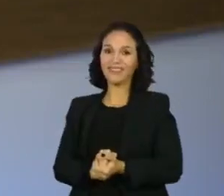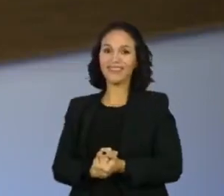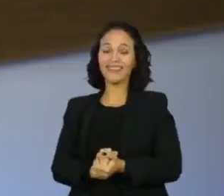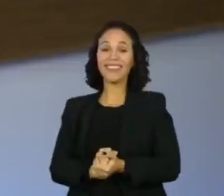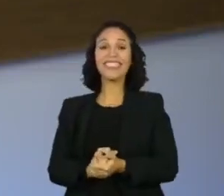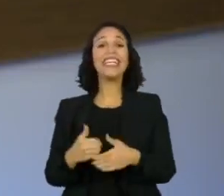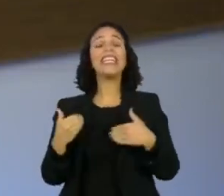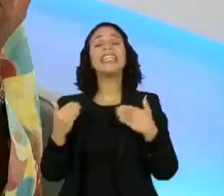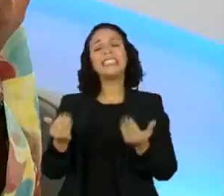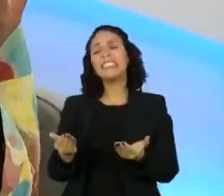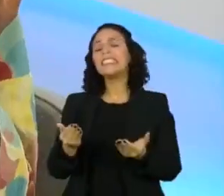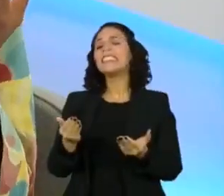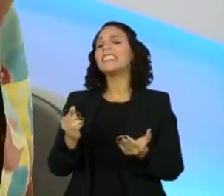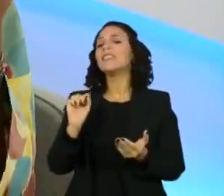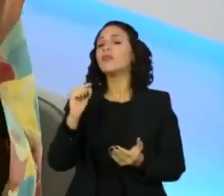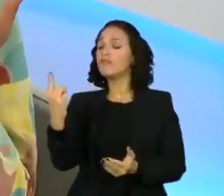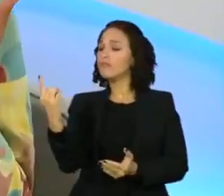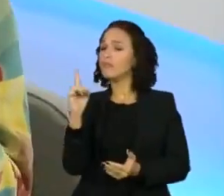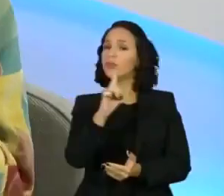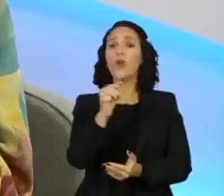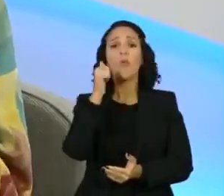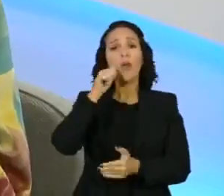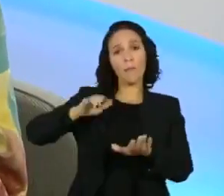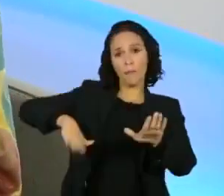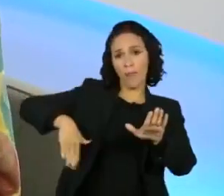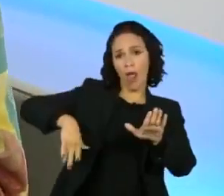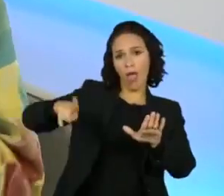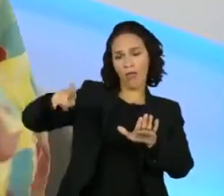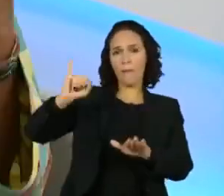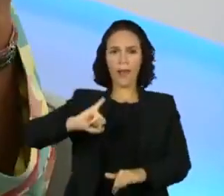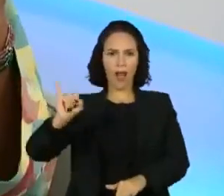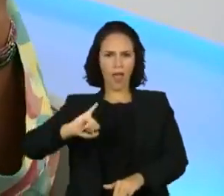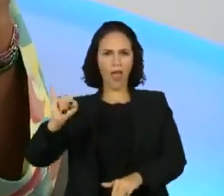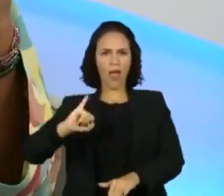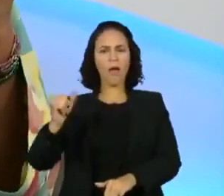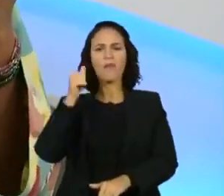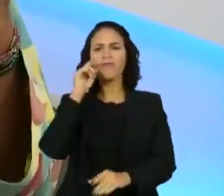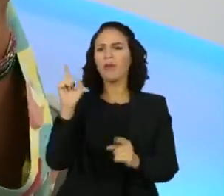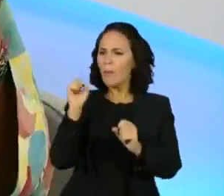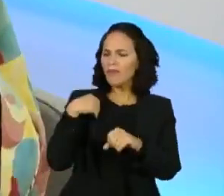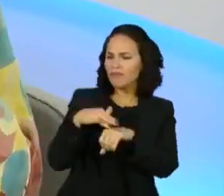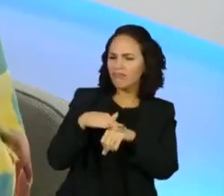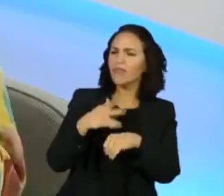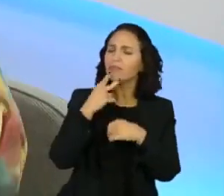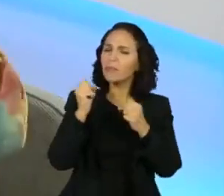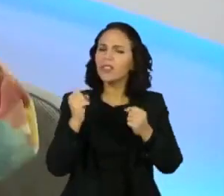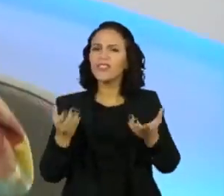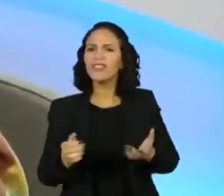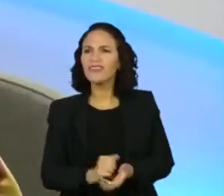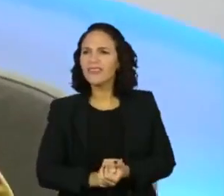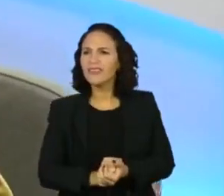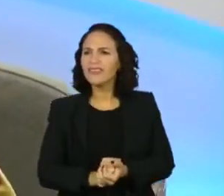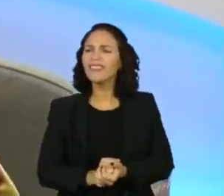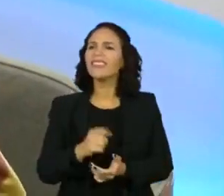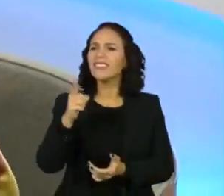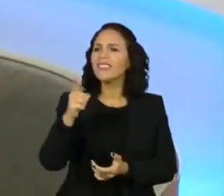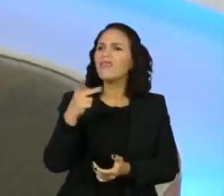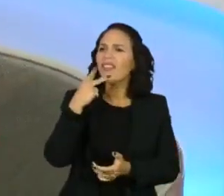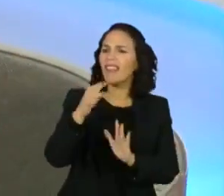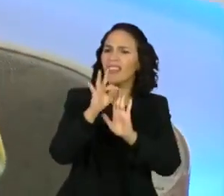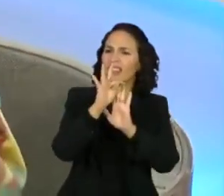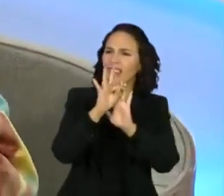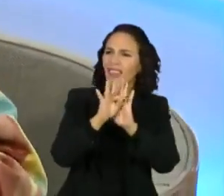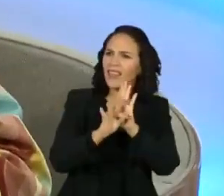E passou uma mulher vinda da praia, eu tava em Ipanema, ela virou pra mim, posso falar com você? Eu falei, claro, pode. Quando você falar o seu